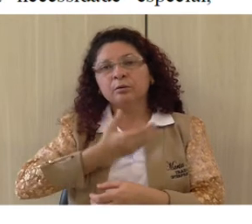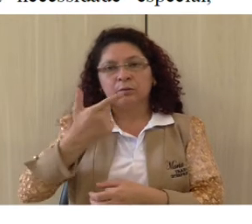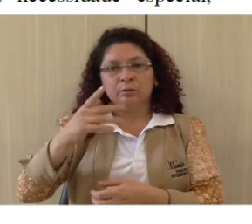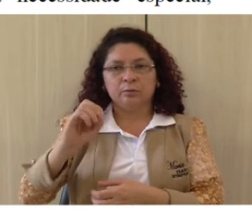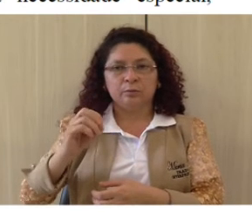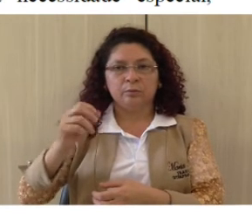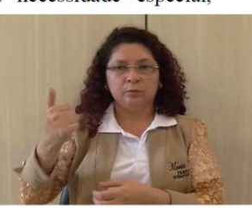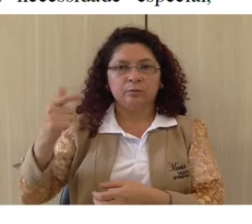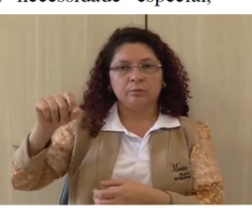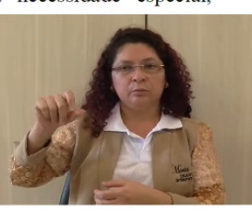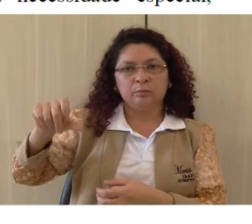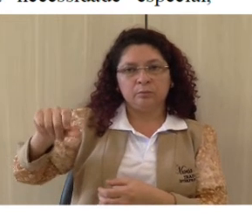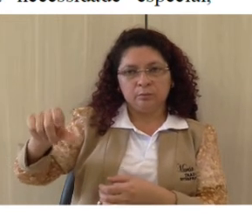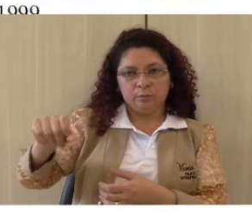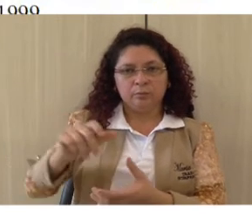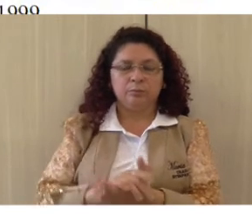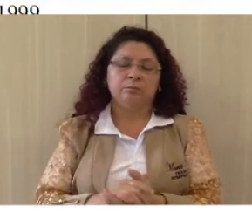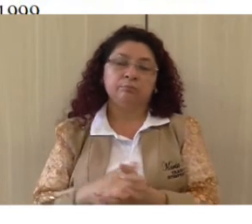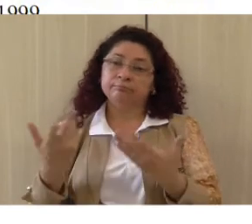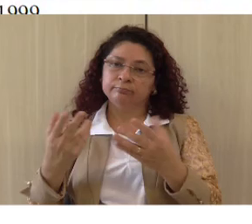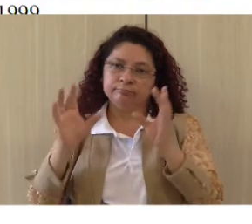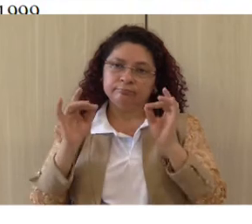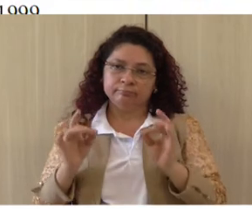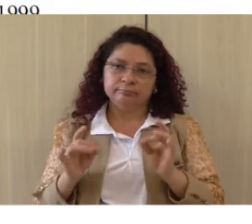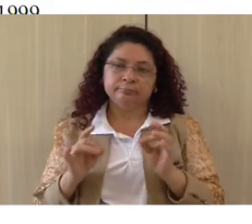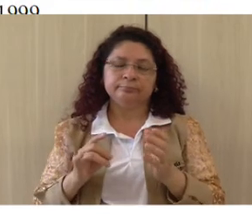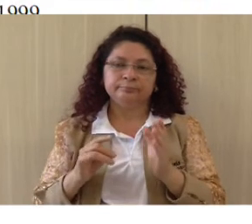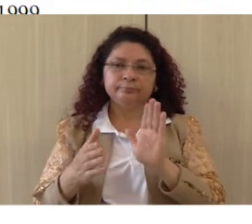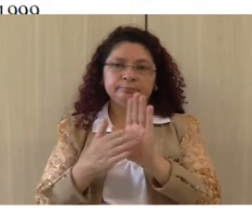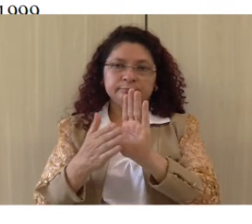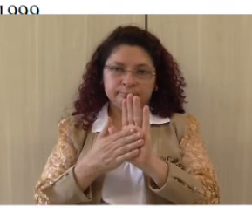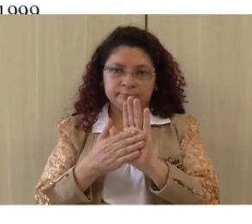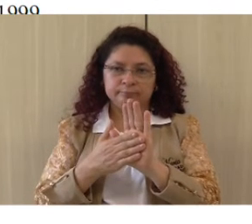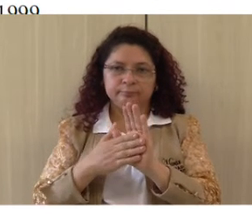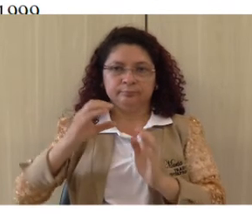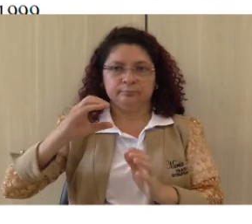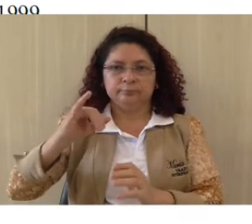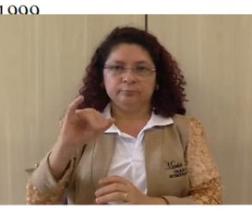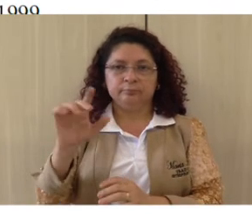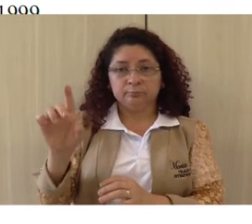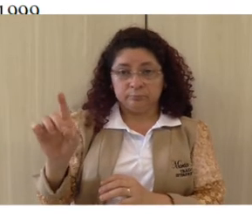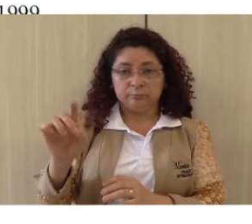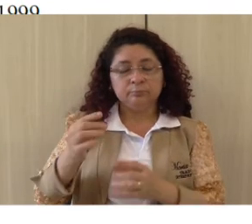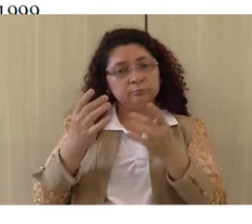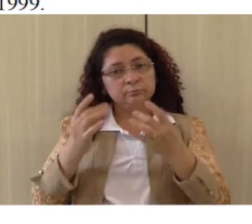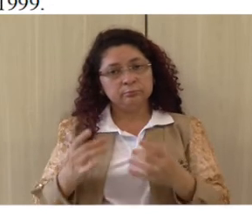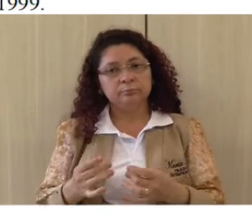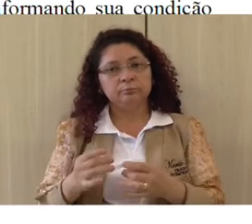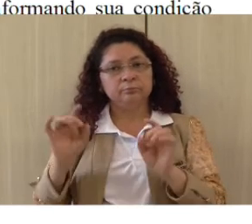de 1999, com expressa referência ao código correspondente da CID, que justifique o